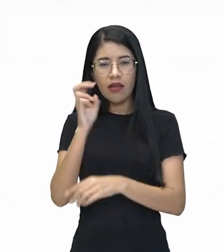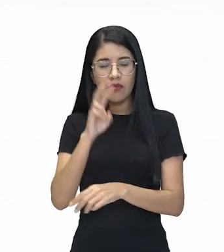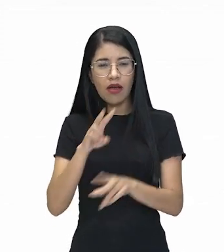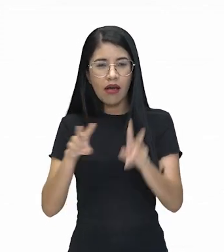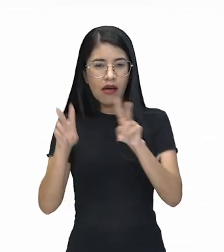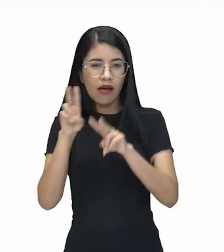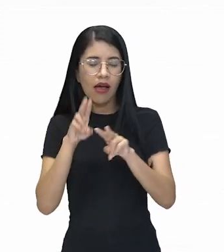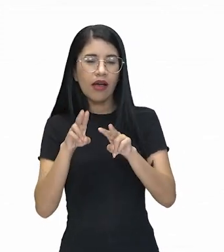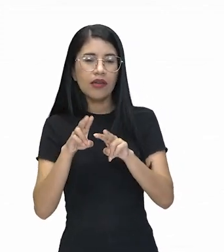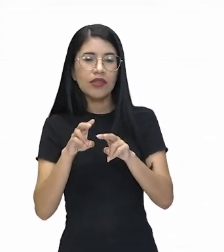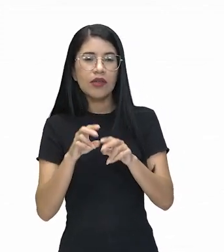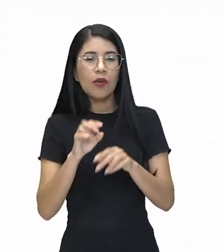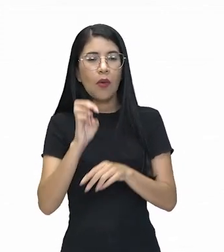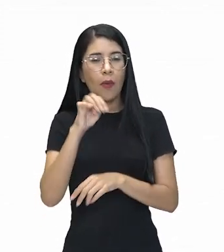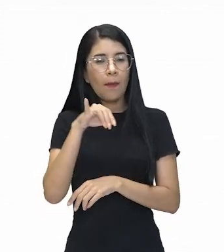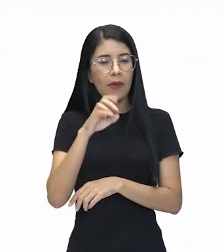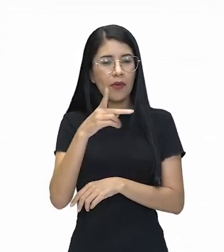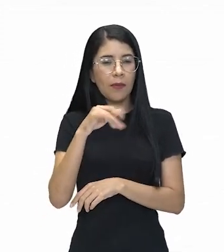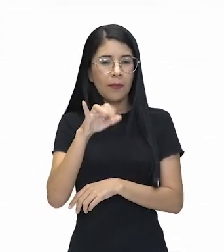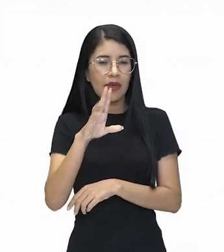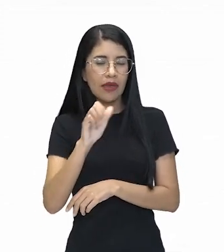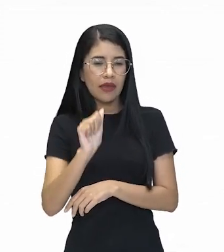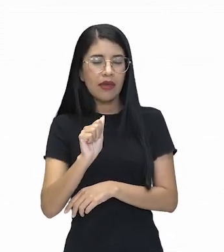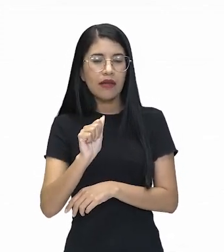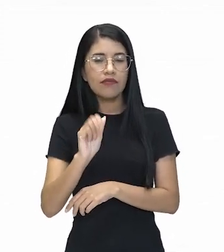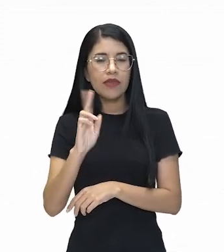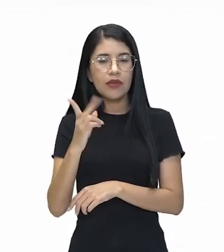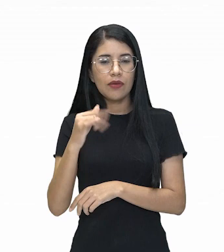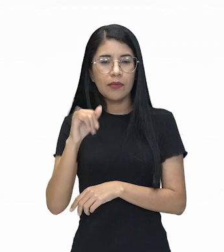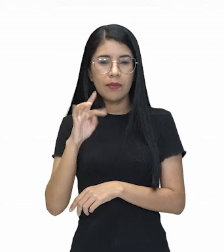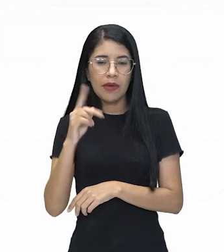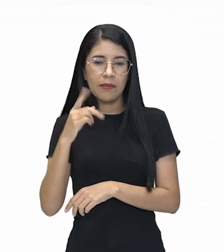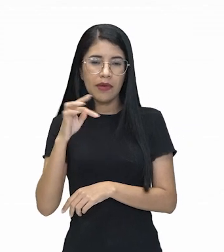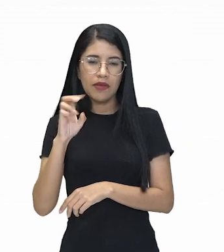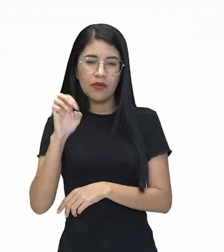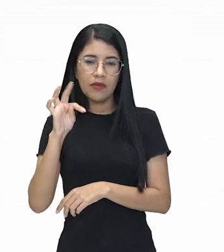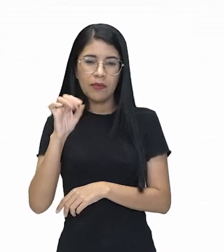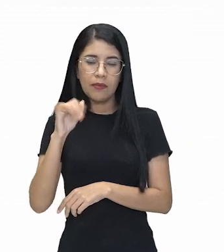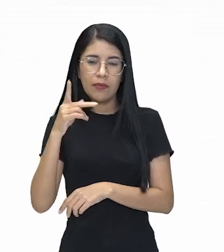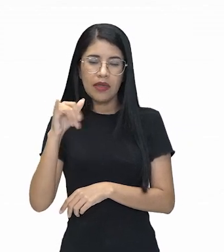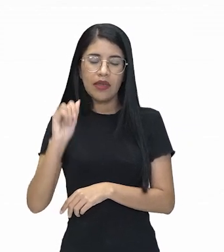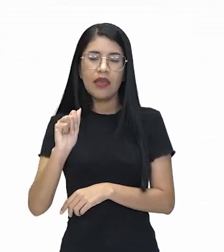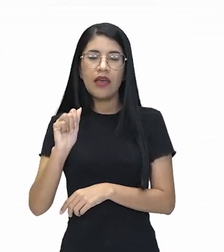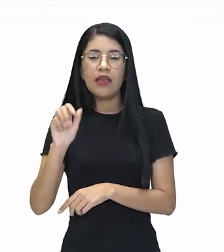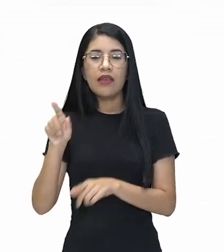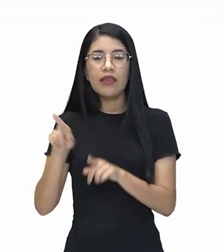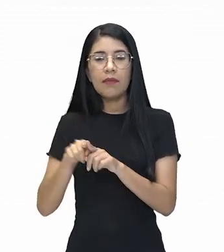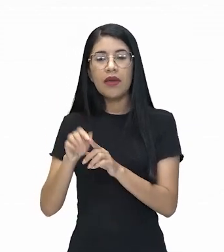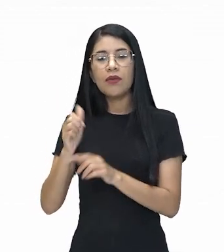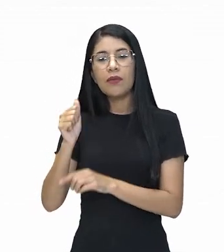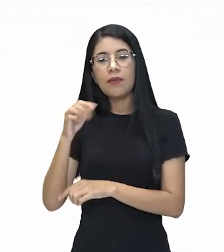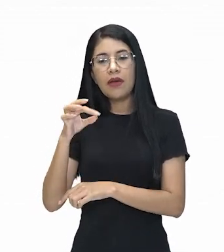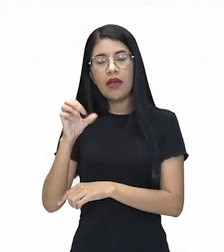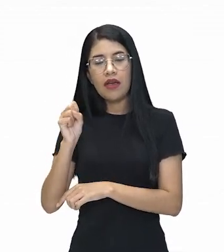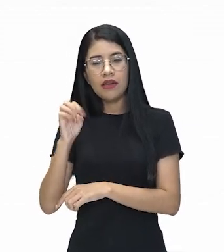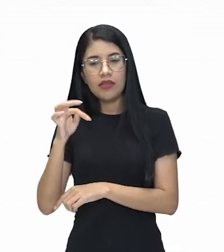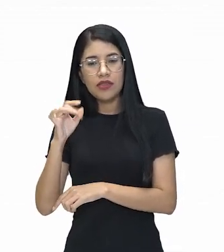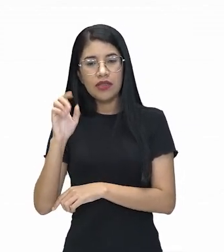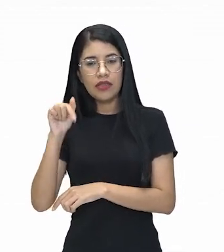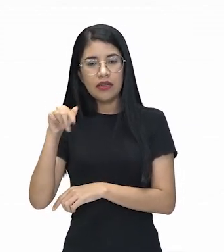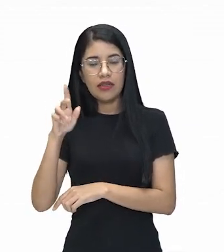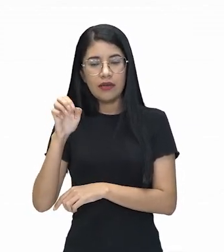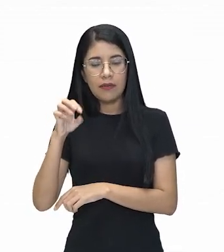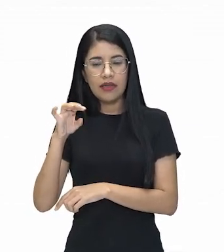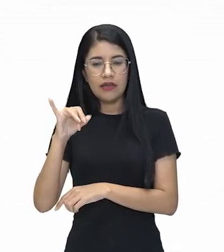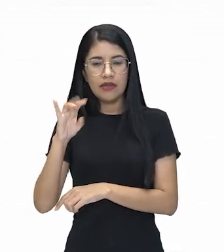míope, aonde que se forma a imagem do olho hipermétrope e a imagem do olho astigmático, tá bom? E embaixo tem as